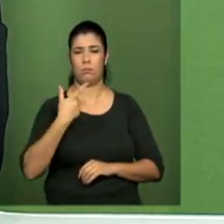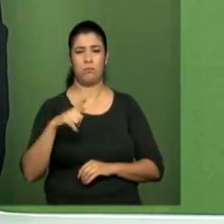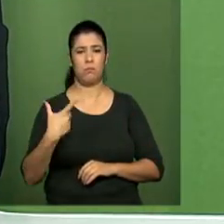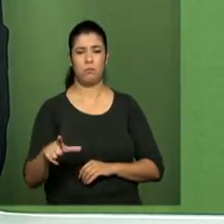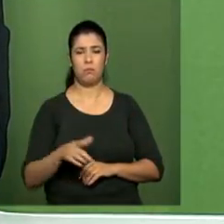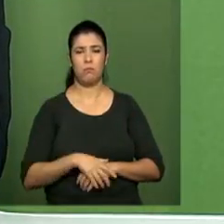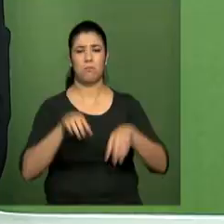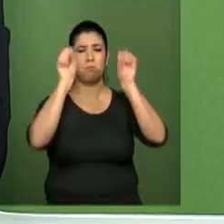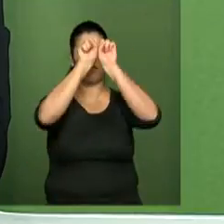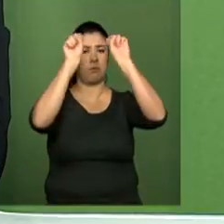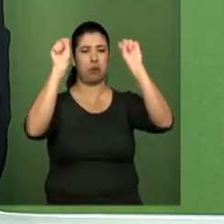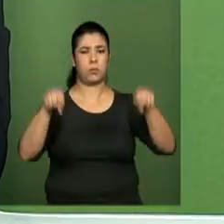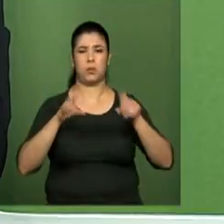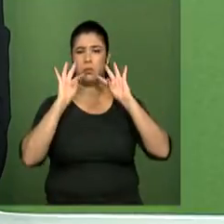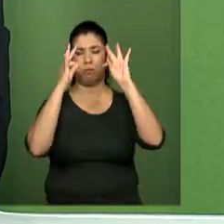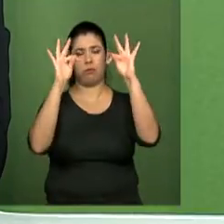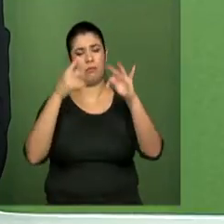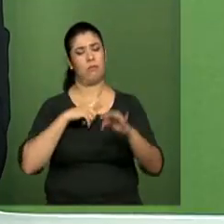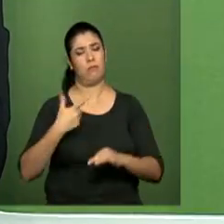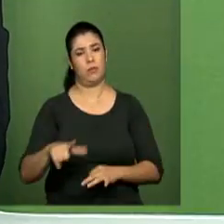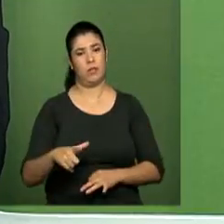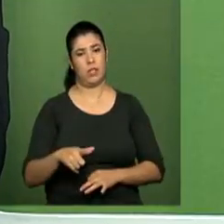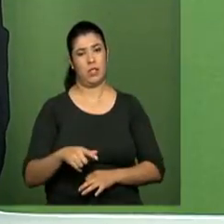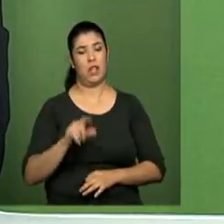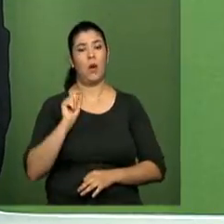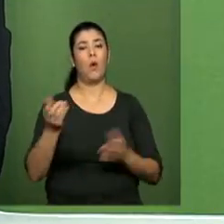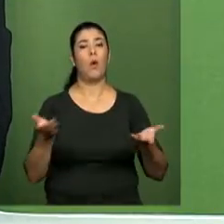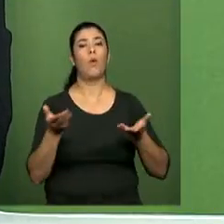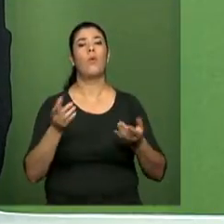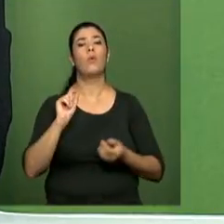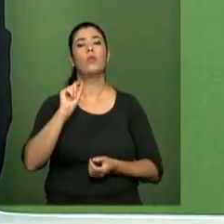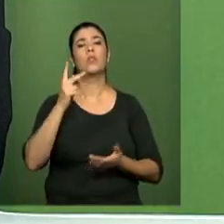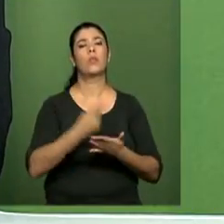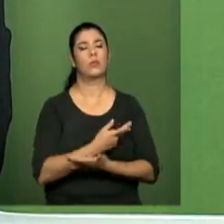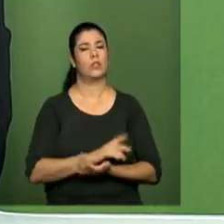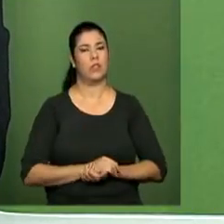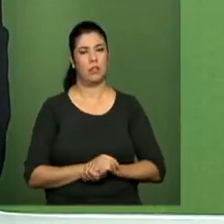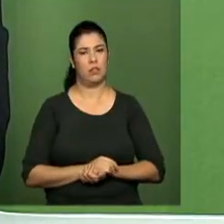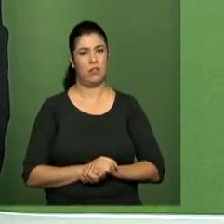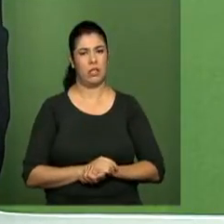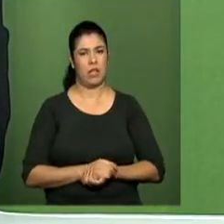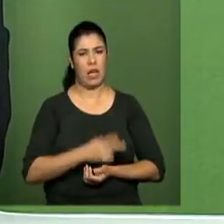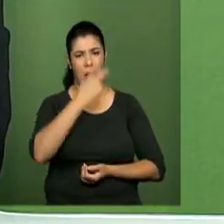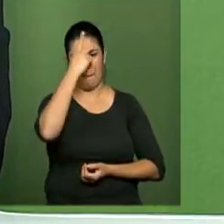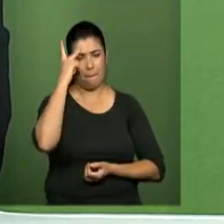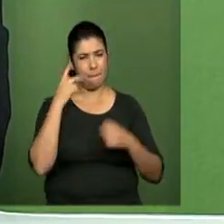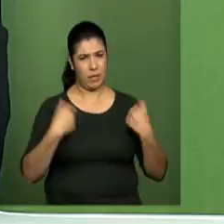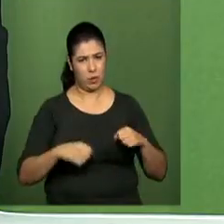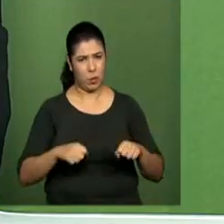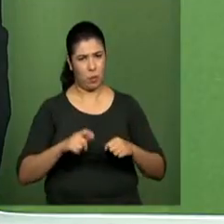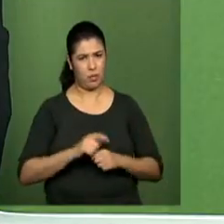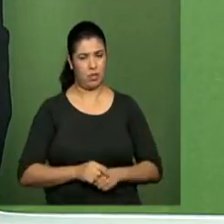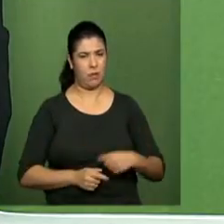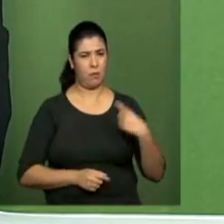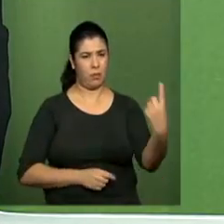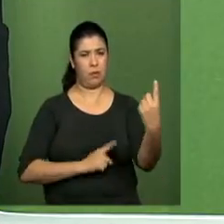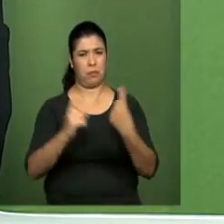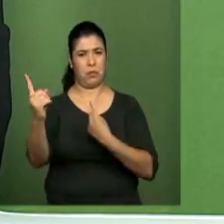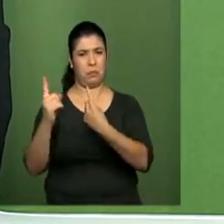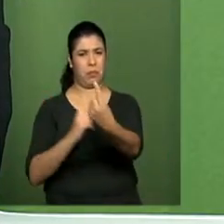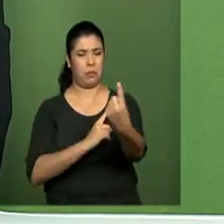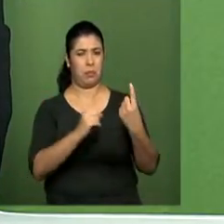hoje nós somos no mundo que quem viaja são os dados nas pessoas e você tem sistemas que permitam